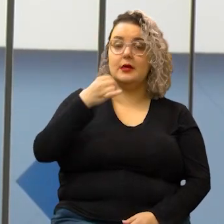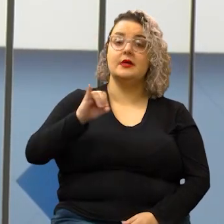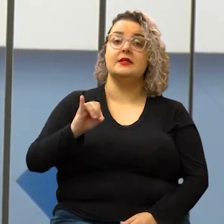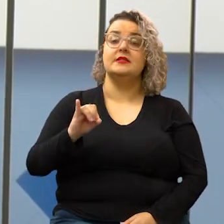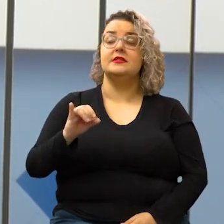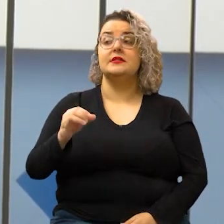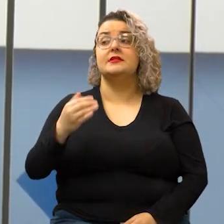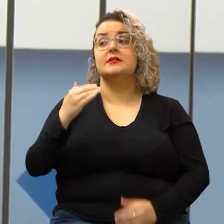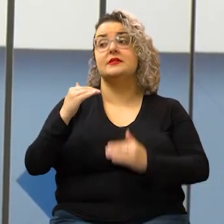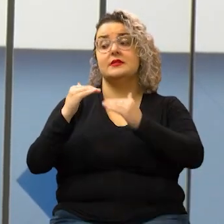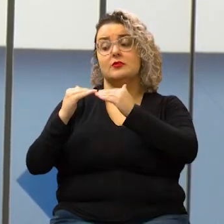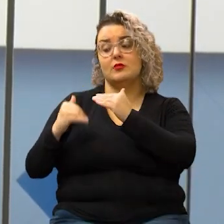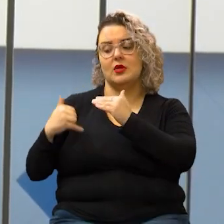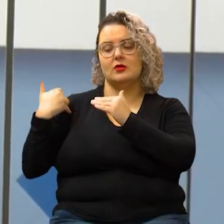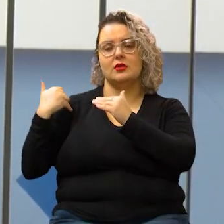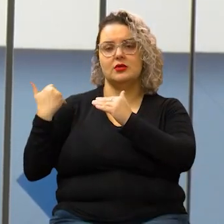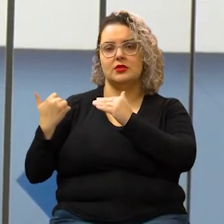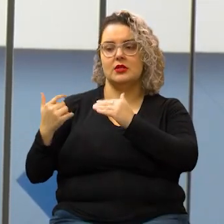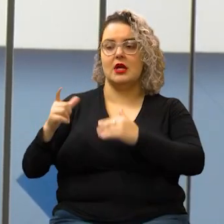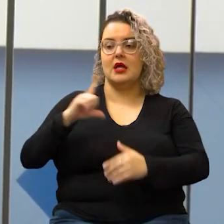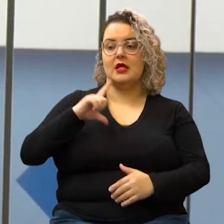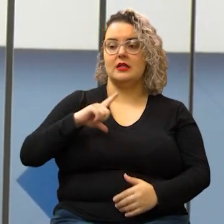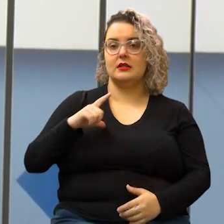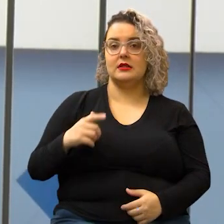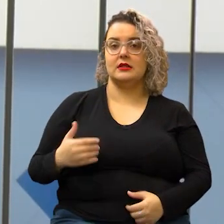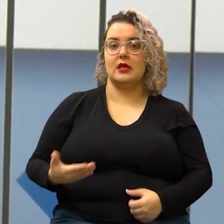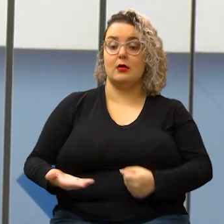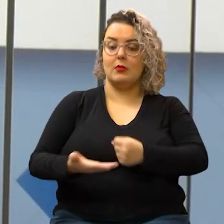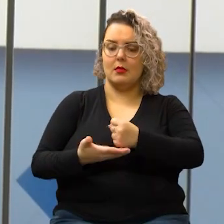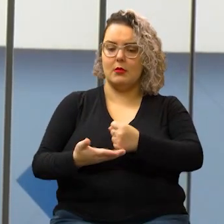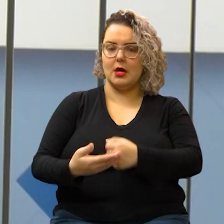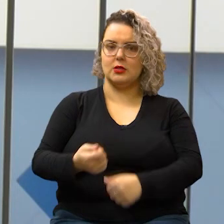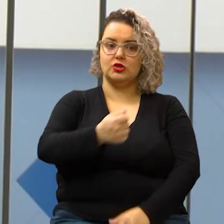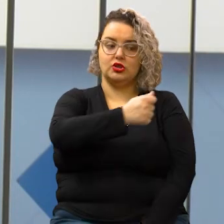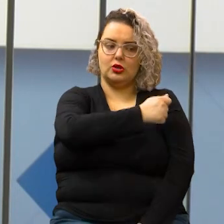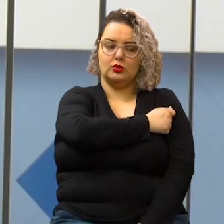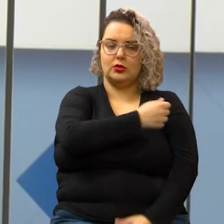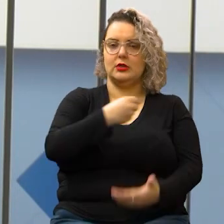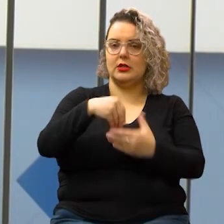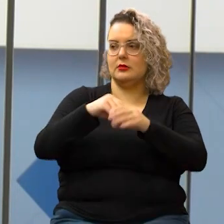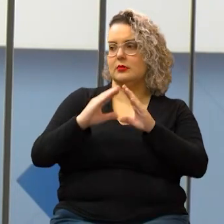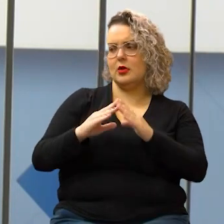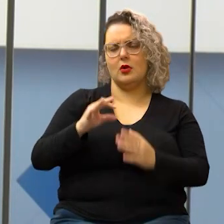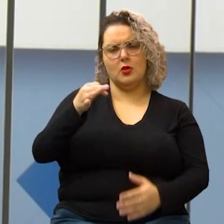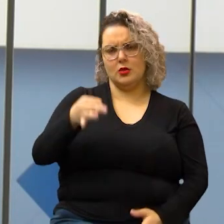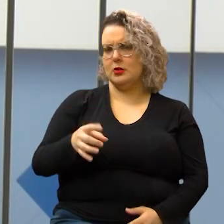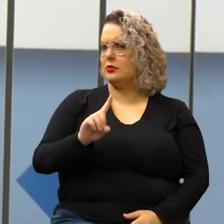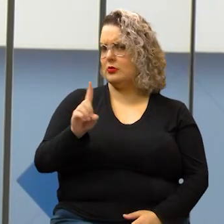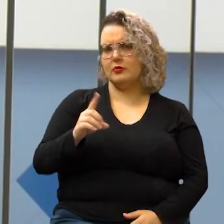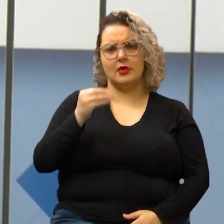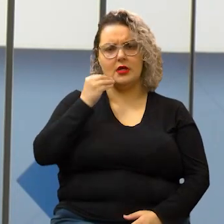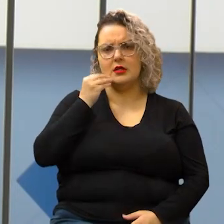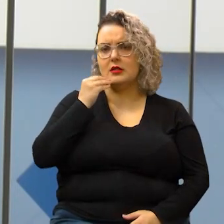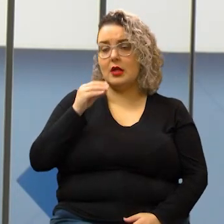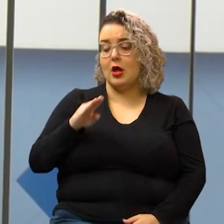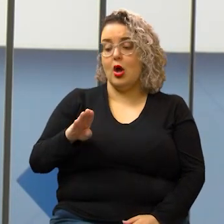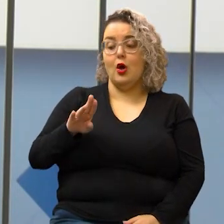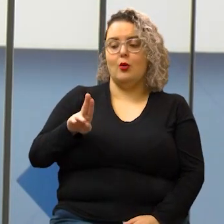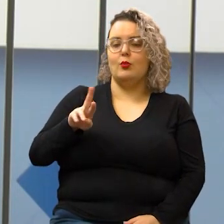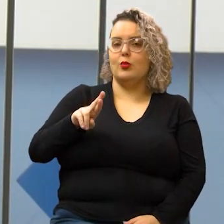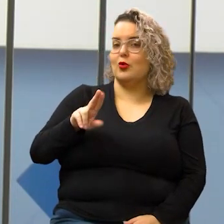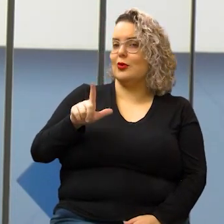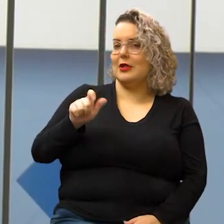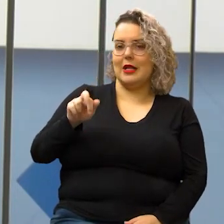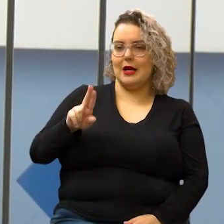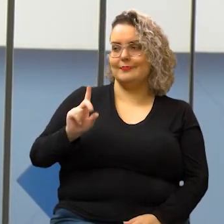amparo, aquele respaldo de uma autoridade dentro da casa dele, com certeza ele não vai tentar burlar. Fora de casa ele vai ter